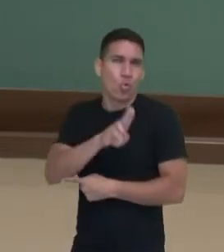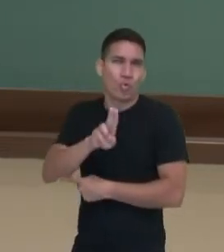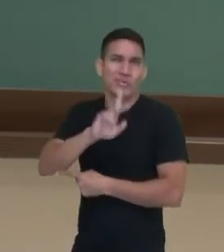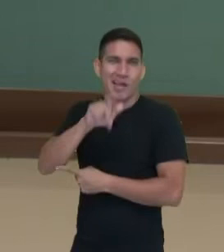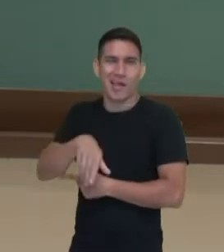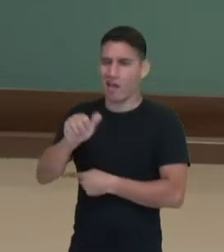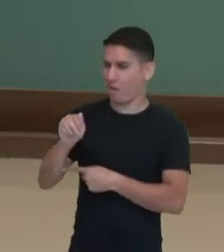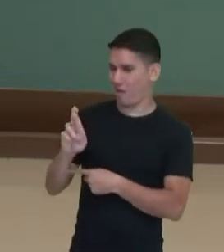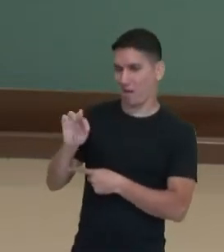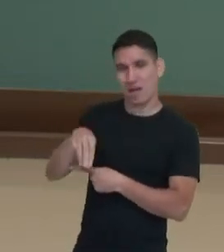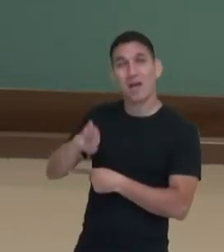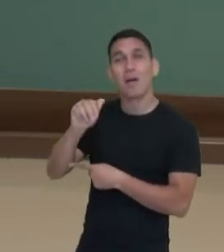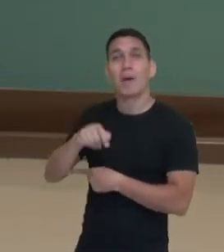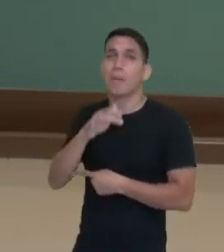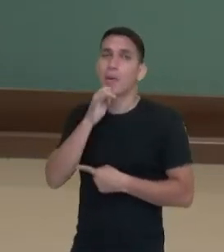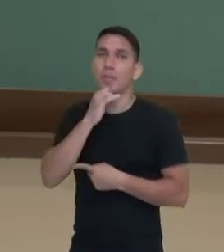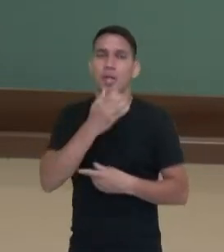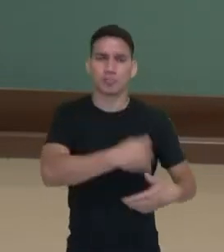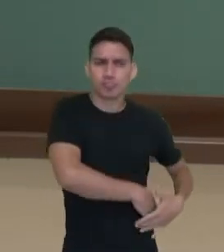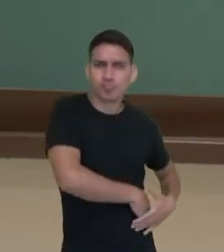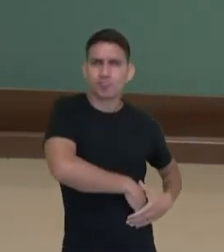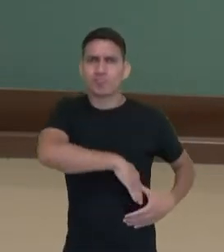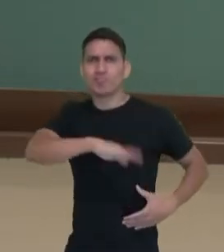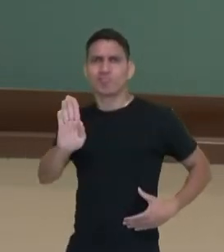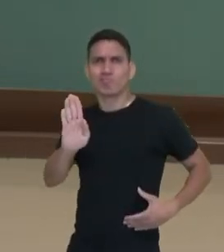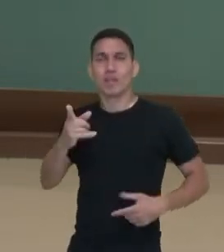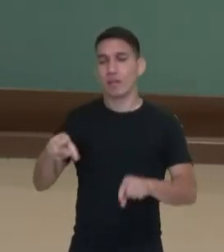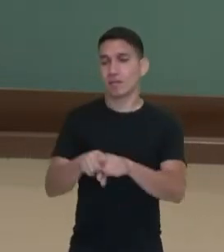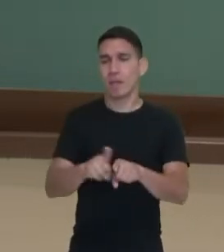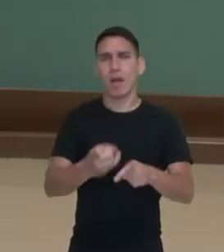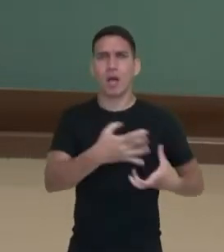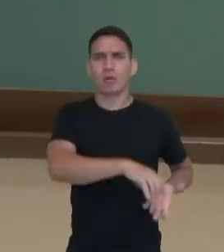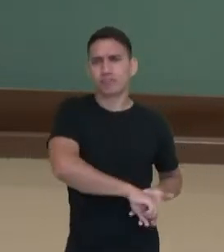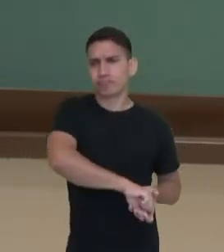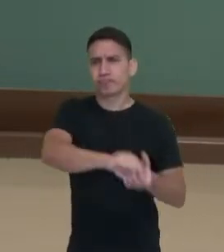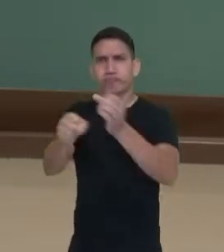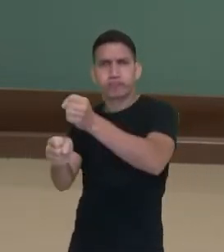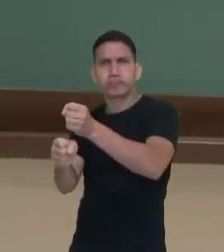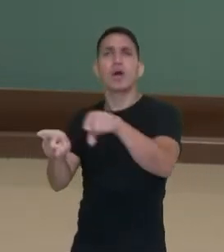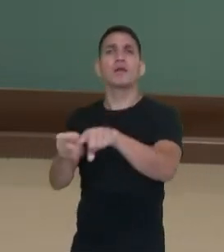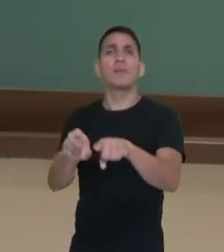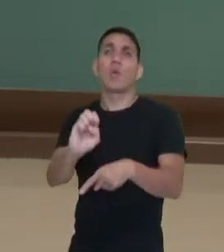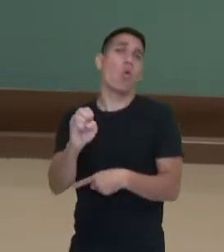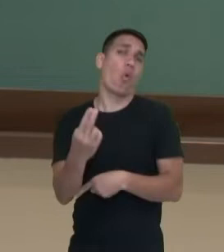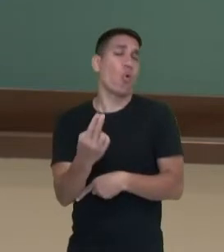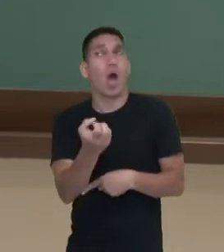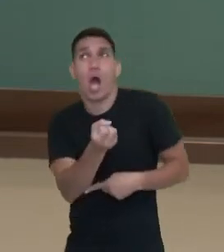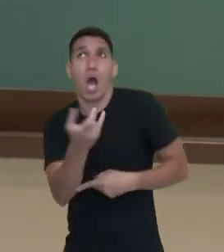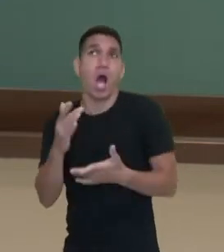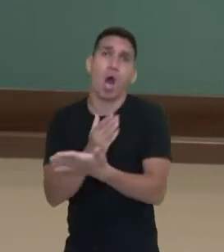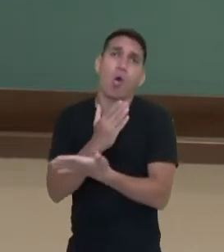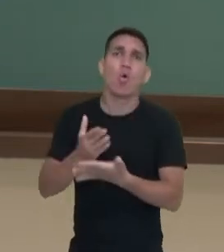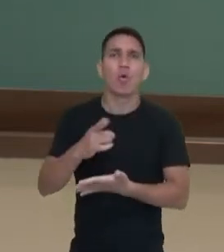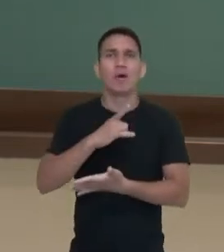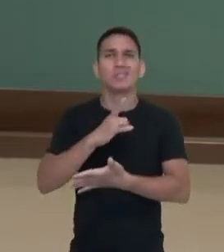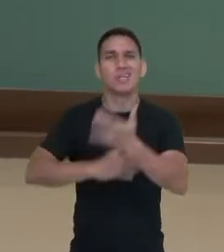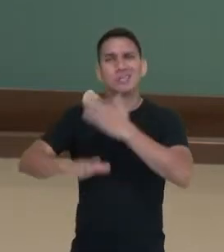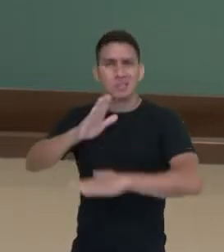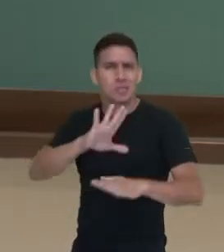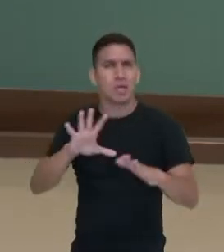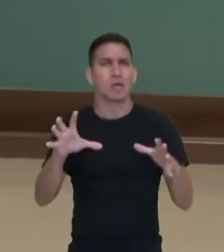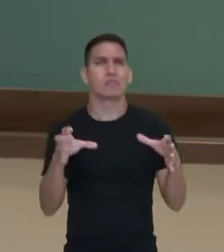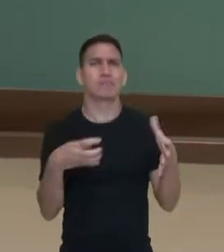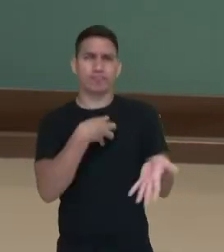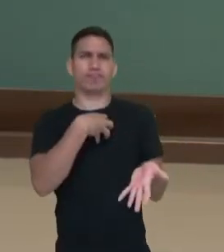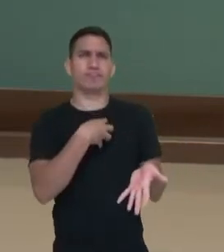arma também, como uma espada, um bastão, tá? Ou algumas técnicas do Kung Fu utilizam